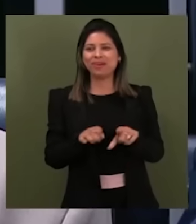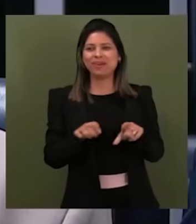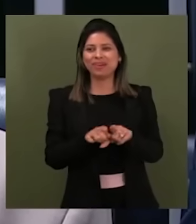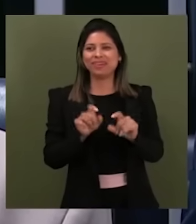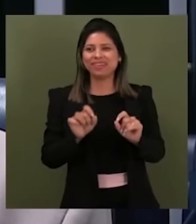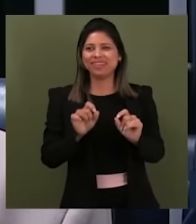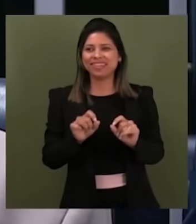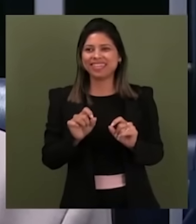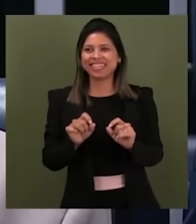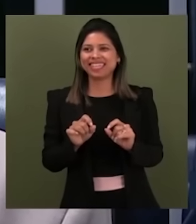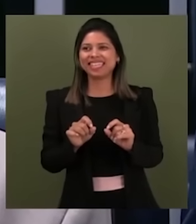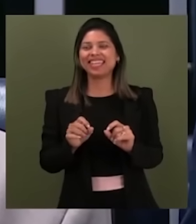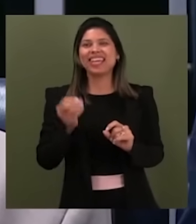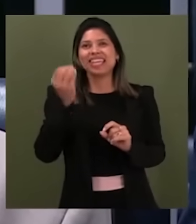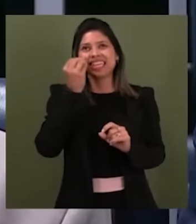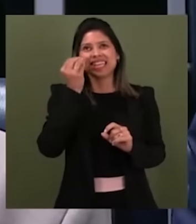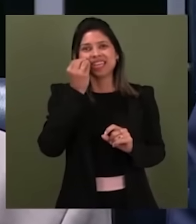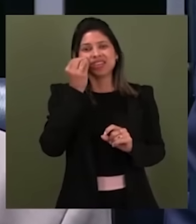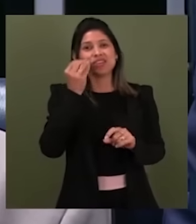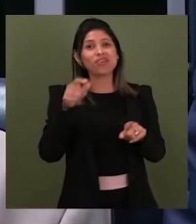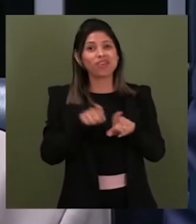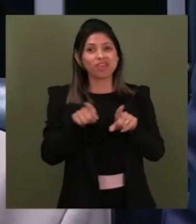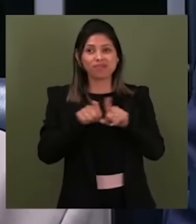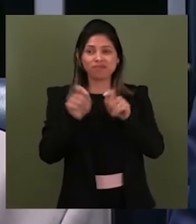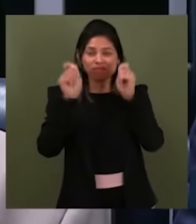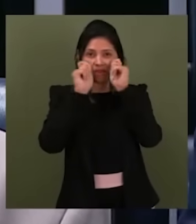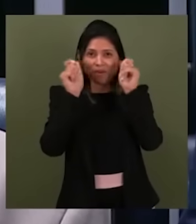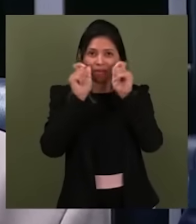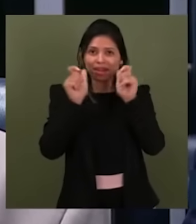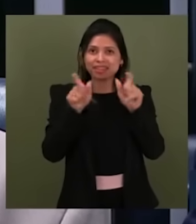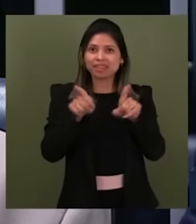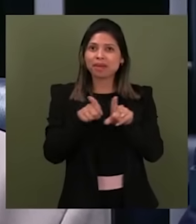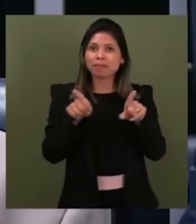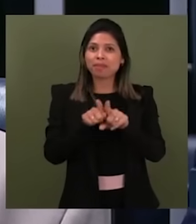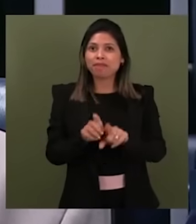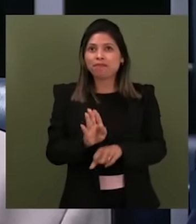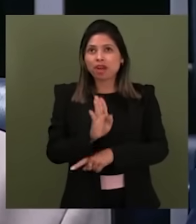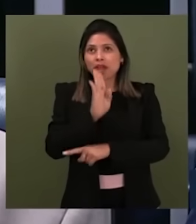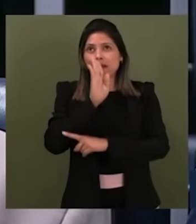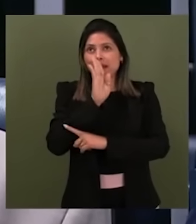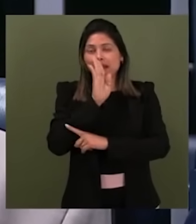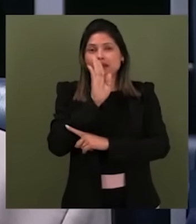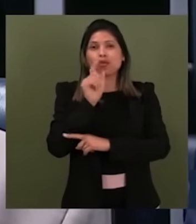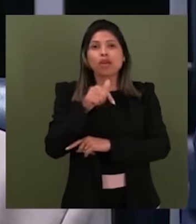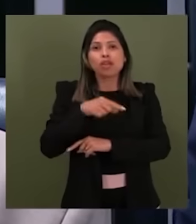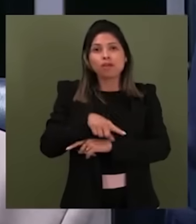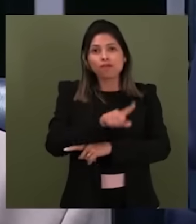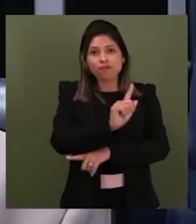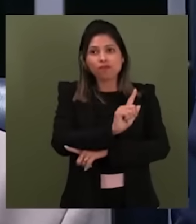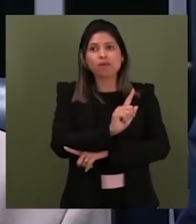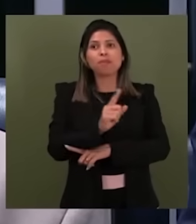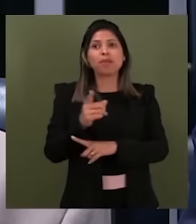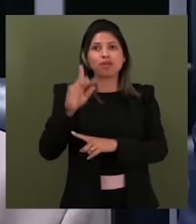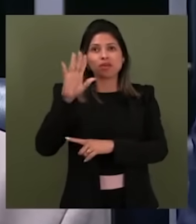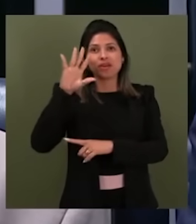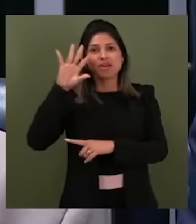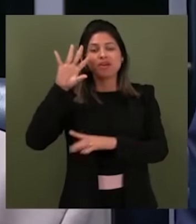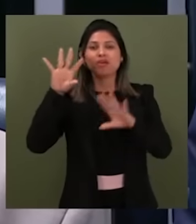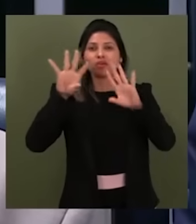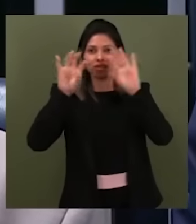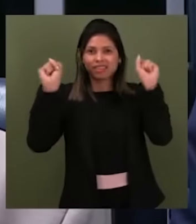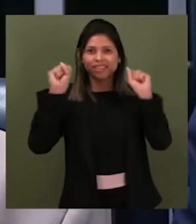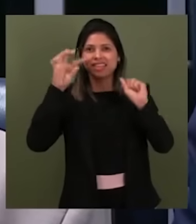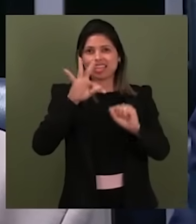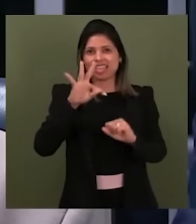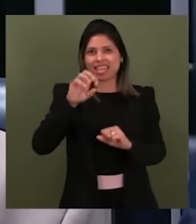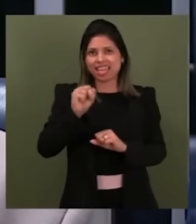ali, tentou alertar também, foi calado pelo TSE. Foi proibido dizer